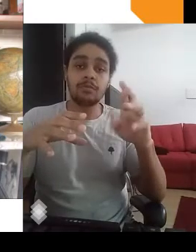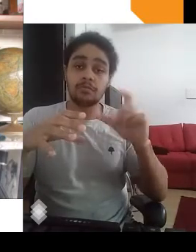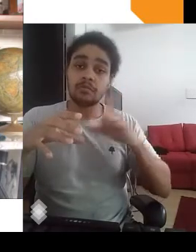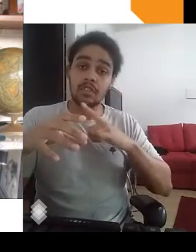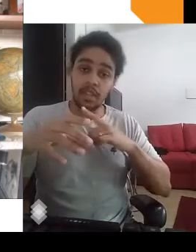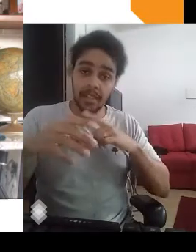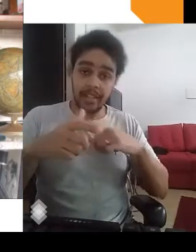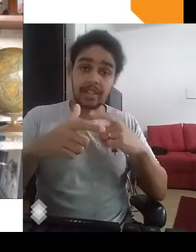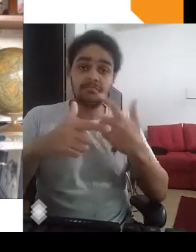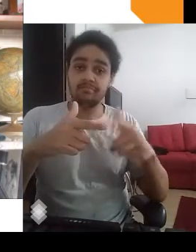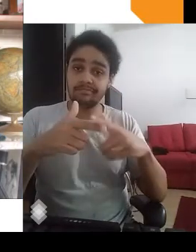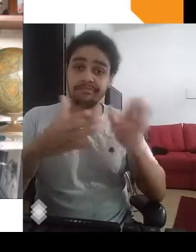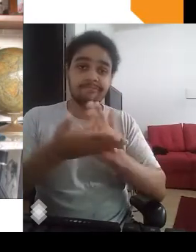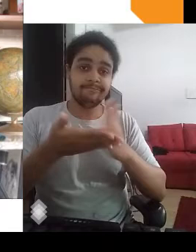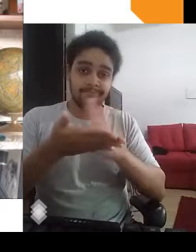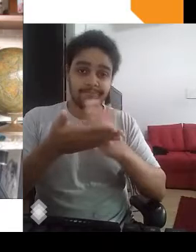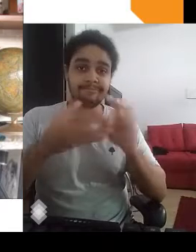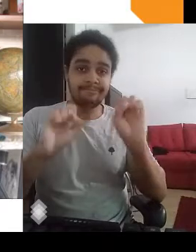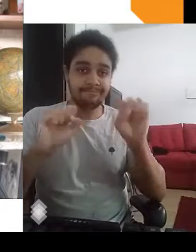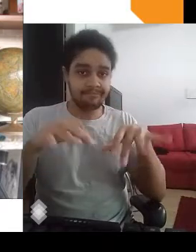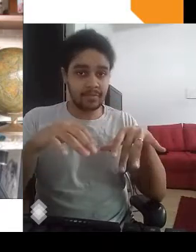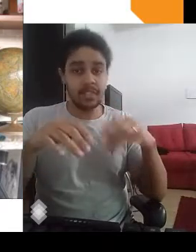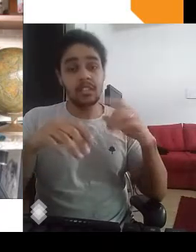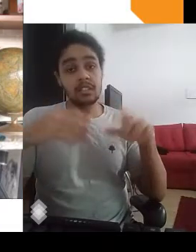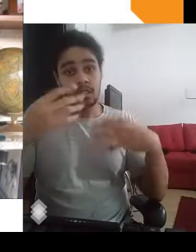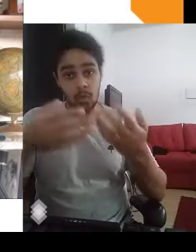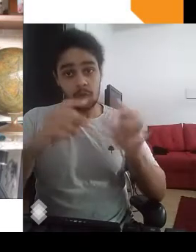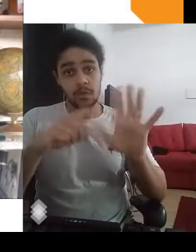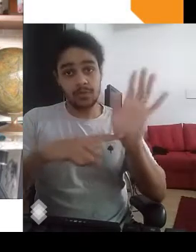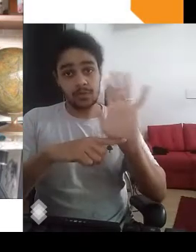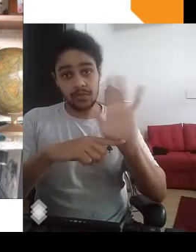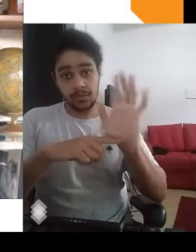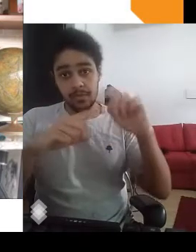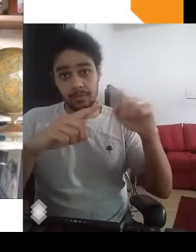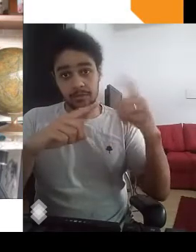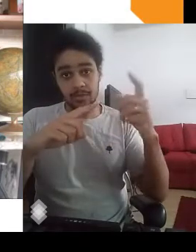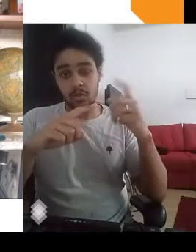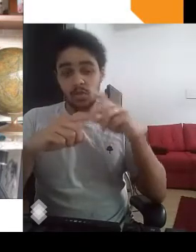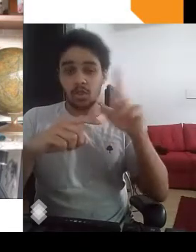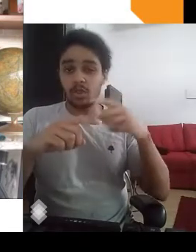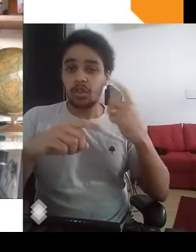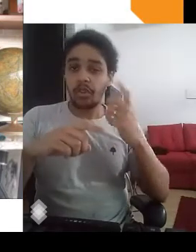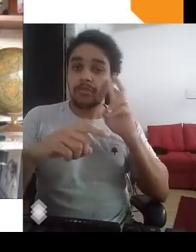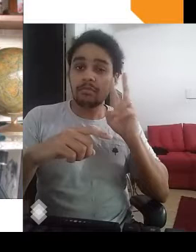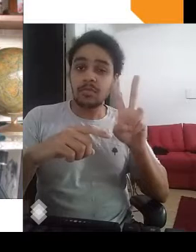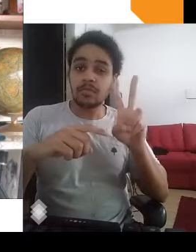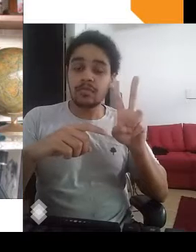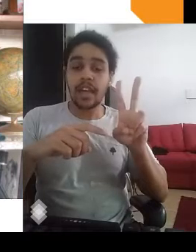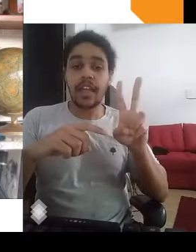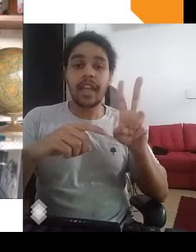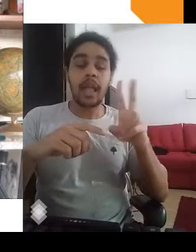série de problemas. No vídeo que vai agora a seguir, nós vamos fazer um pequeno passeio sobre a